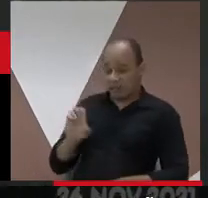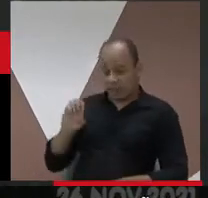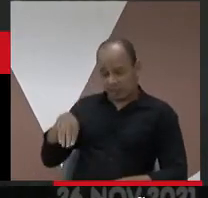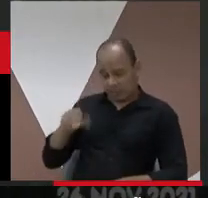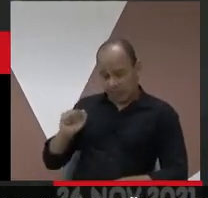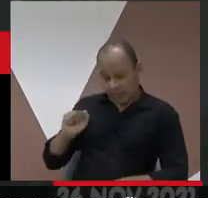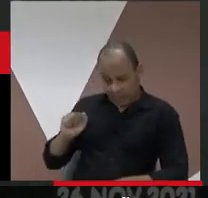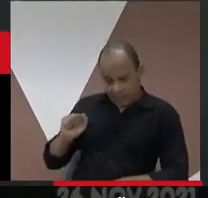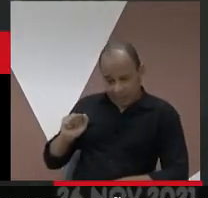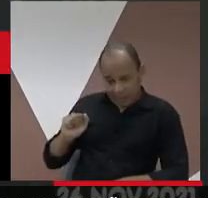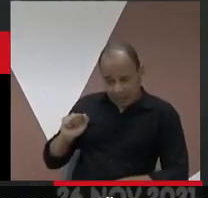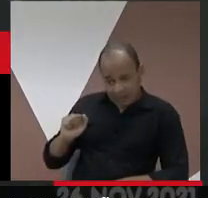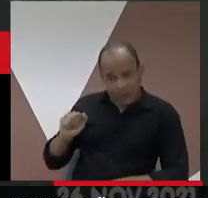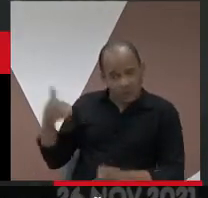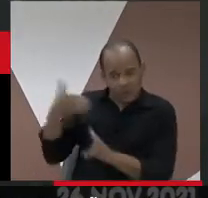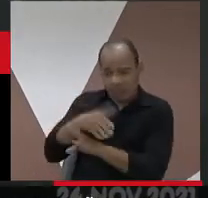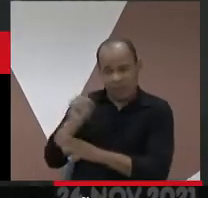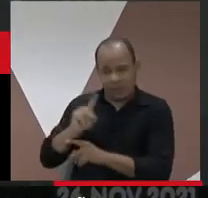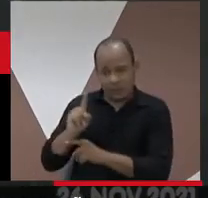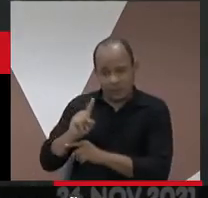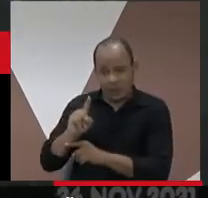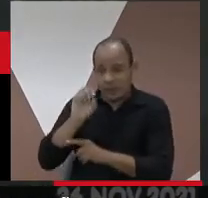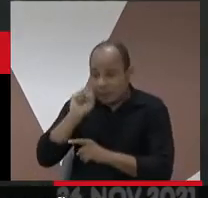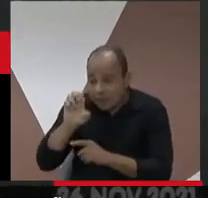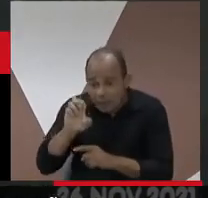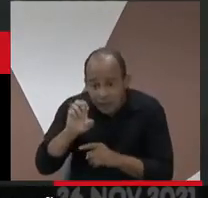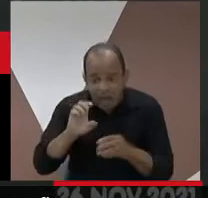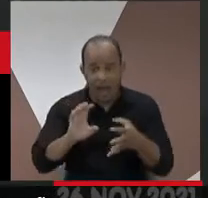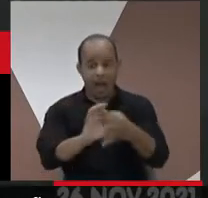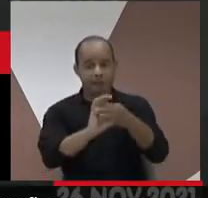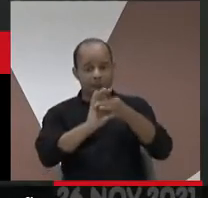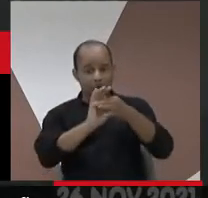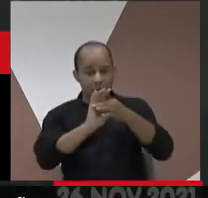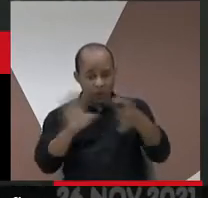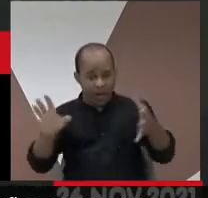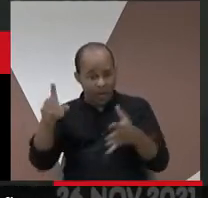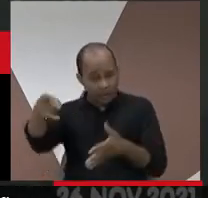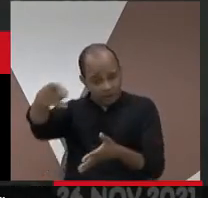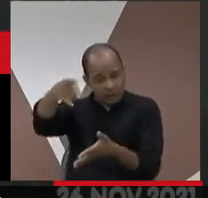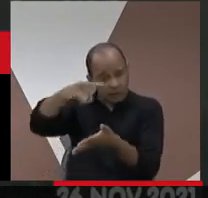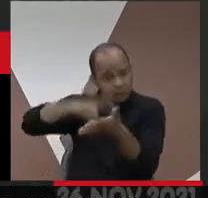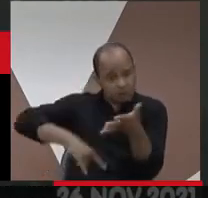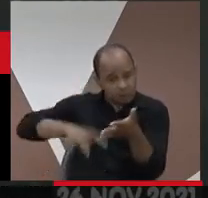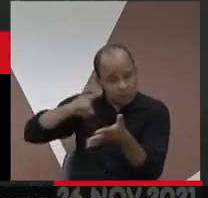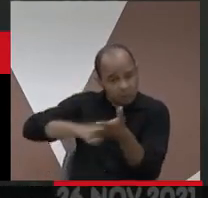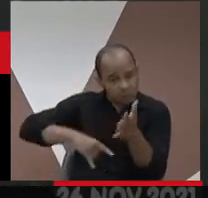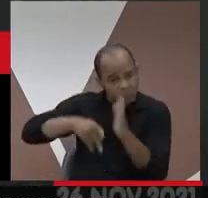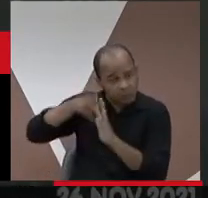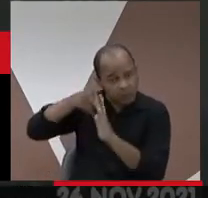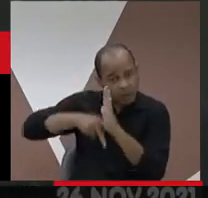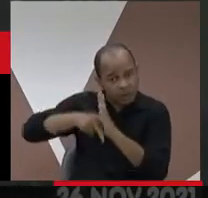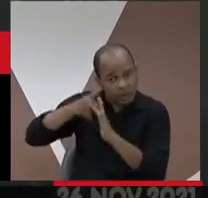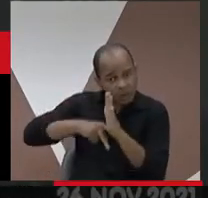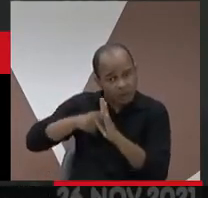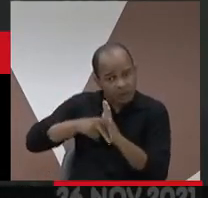como vocês estão fazendo e destruírem os mananciais da nossa